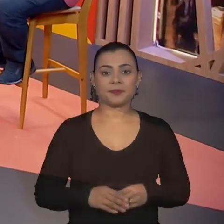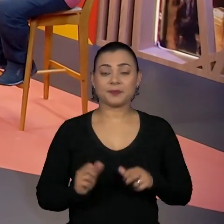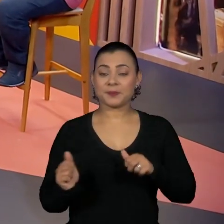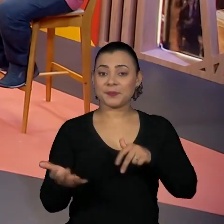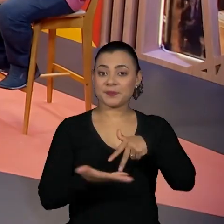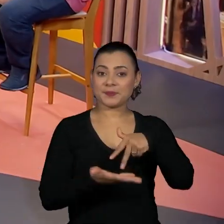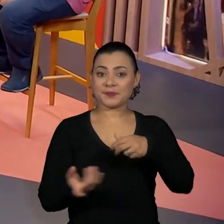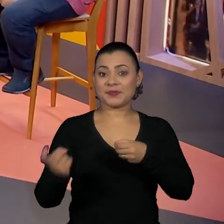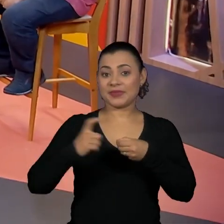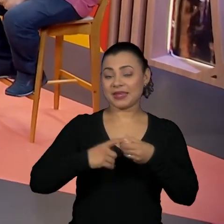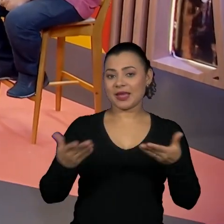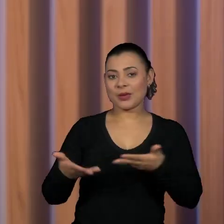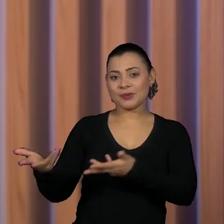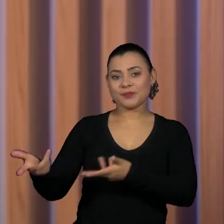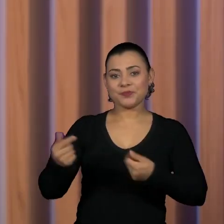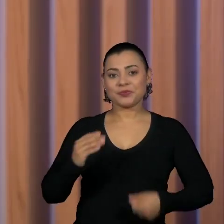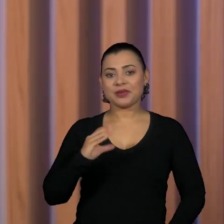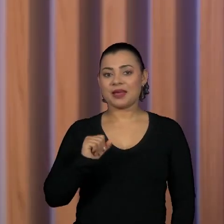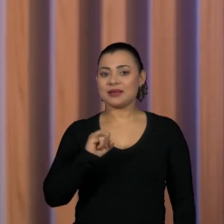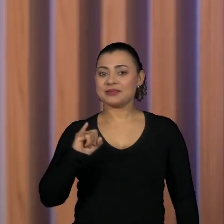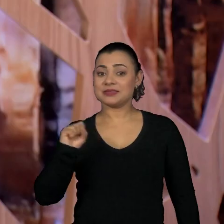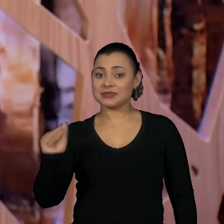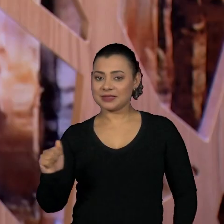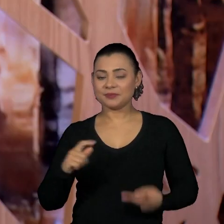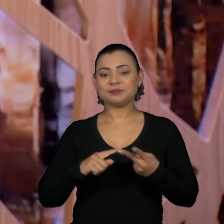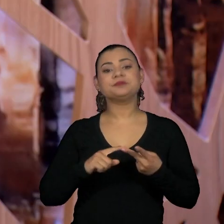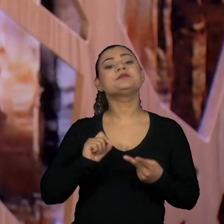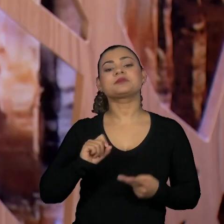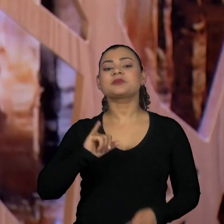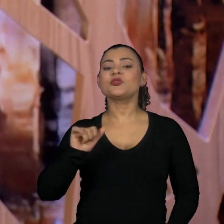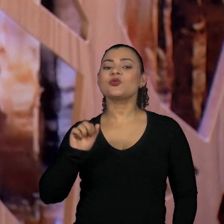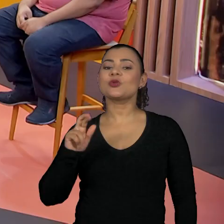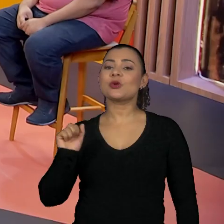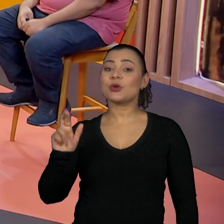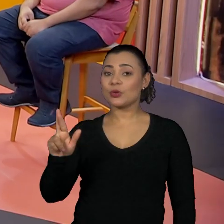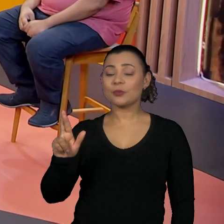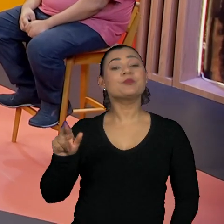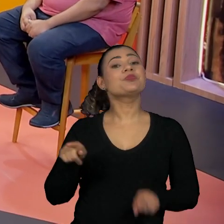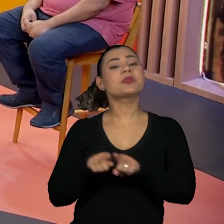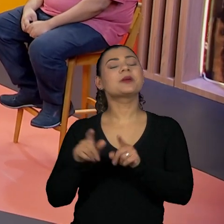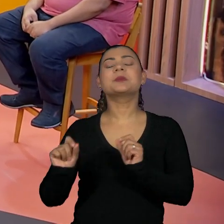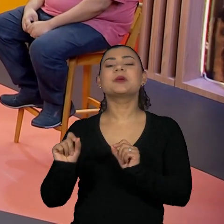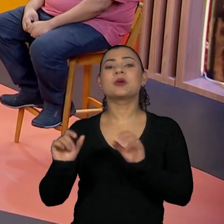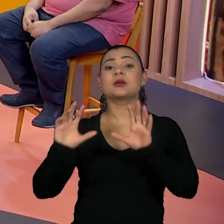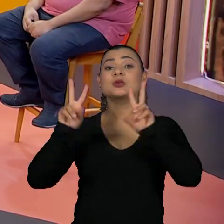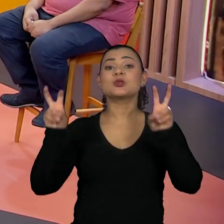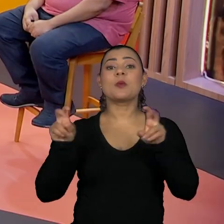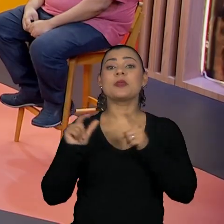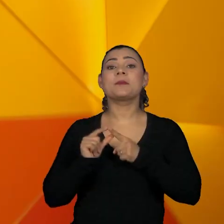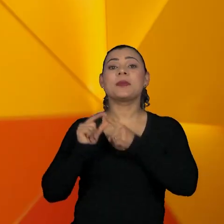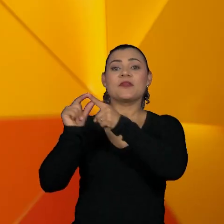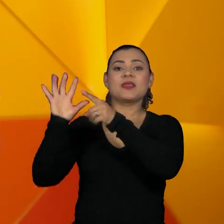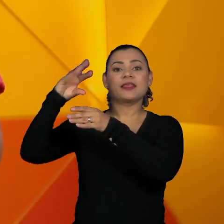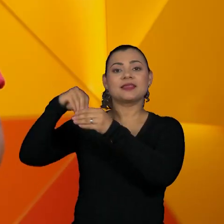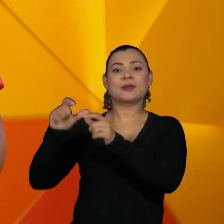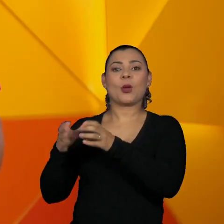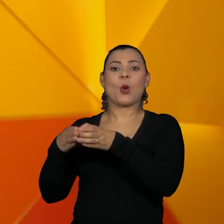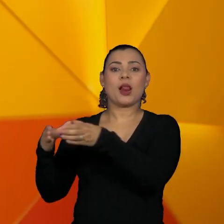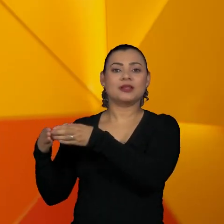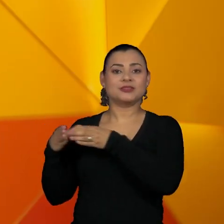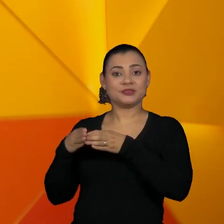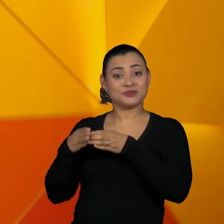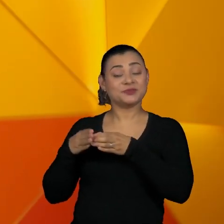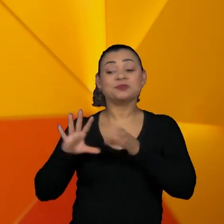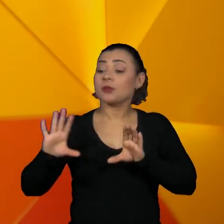Estação Livre de volta, recebendo aqui Cássia Caneco, Joselício Júnior e falando de coletivos periféricos.